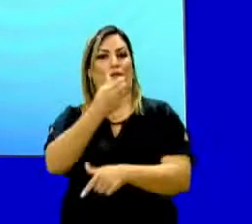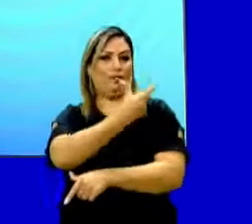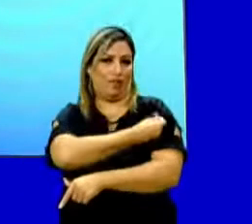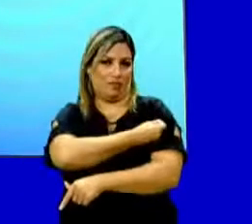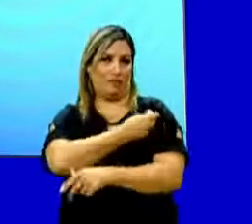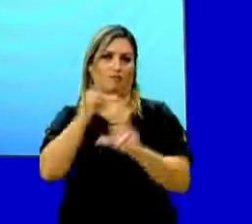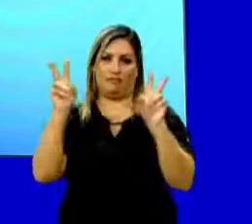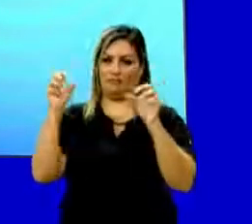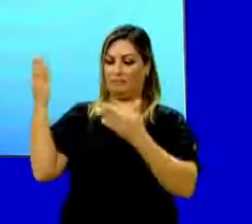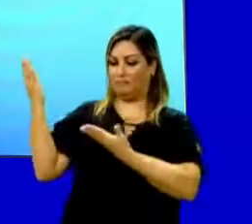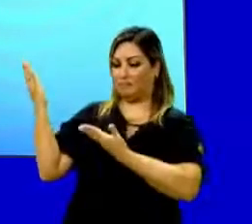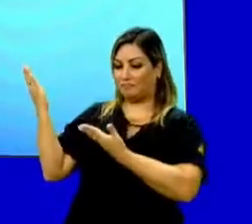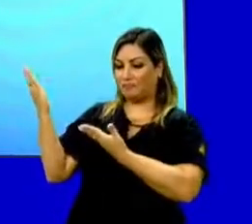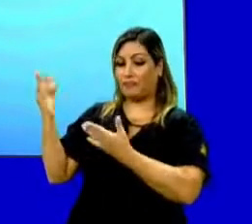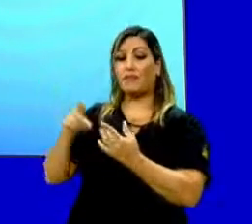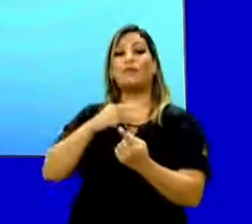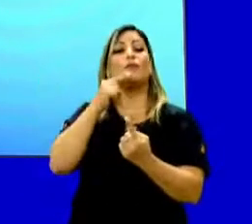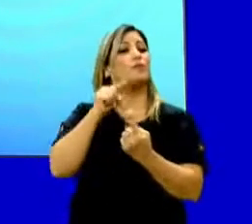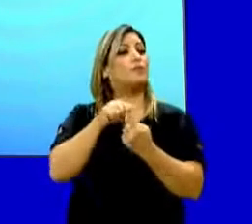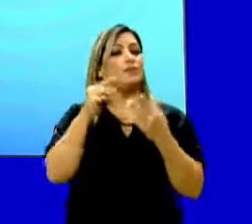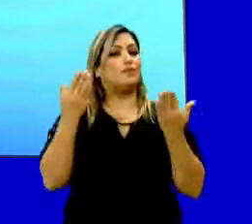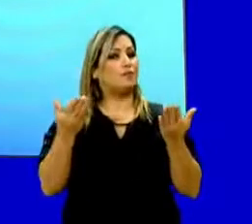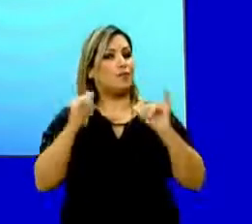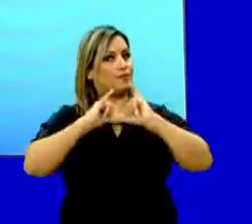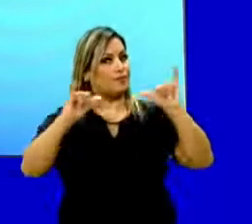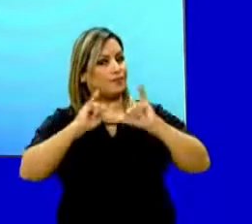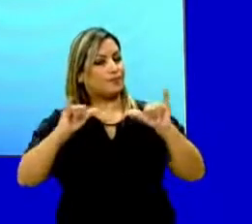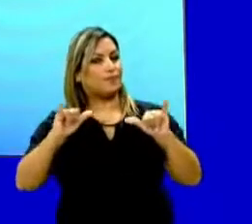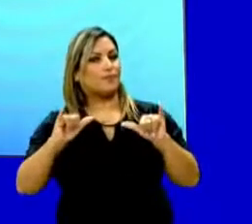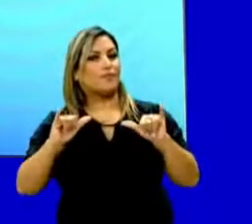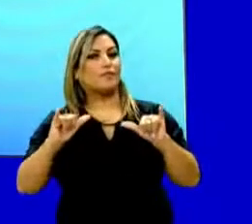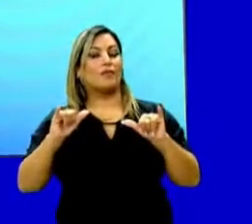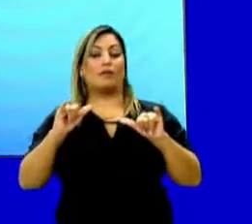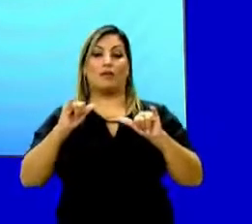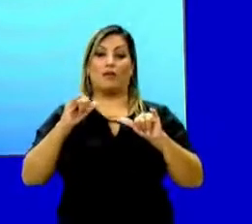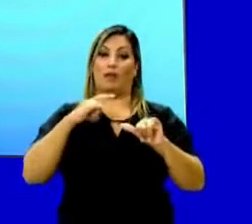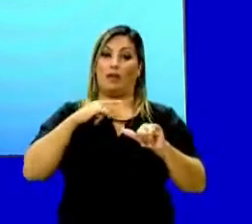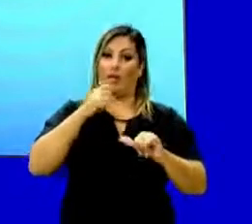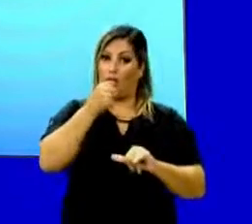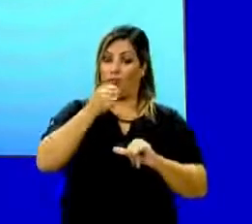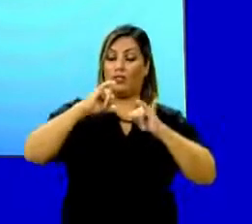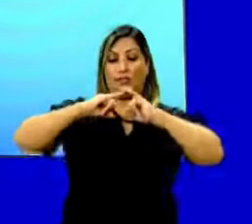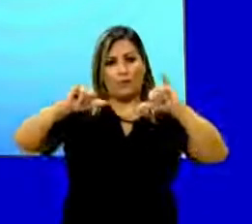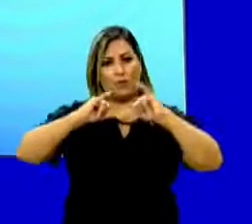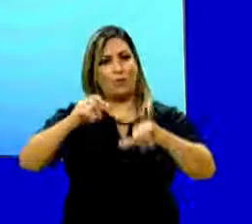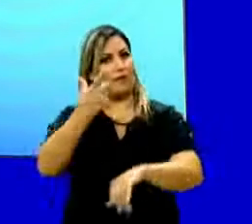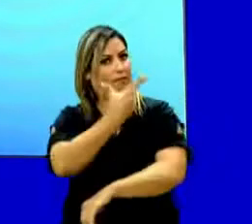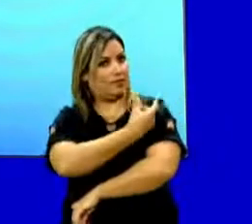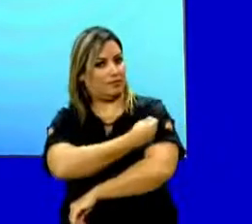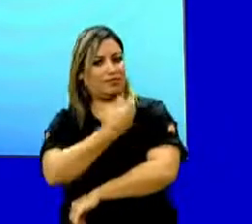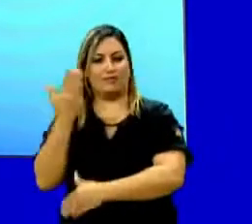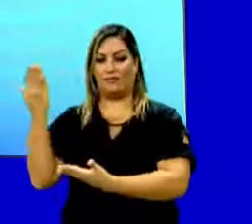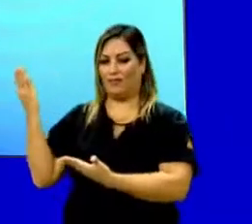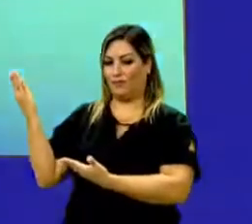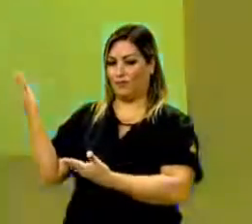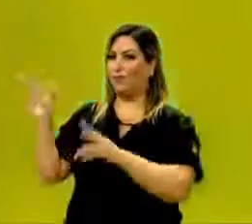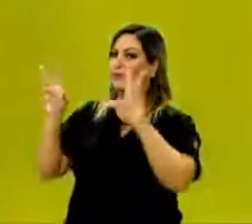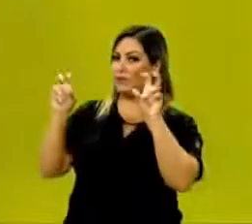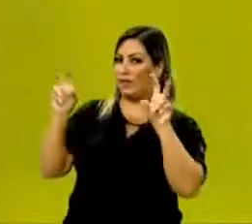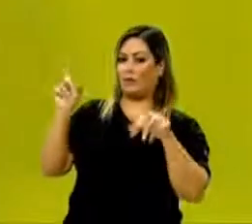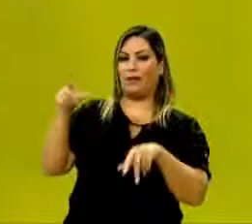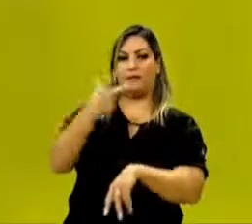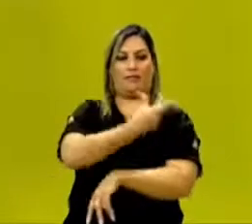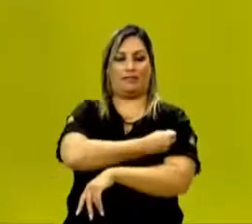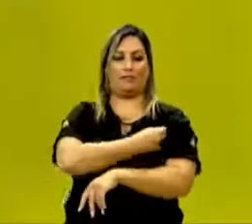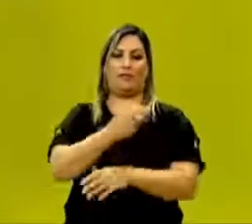manchete. Então, qual o objetivo de uma notícia? Informar sobre a vacinação, nesse caso, o tema